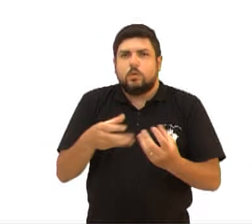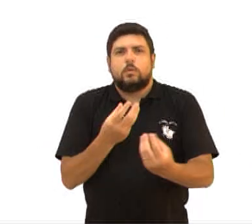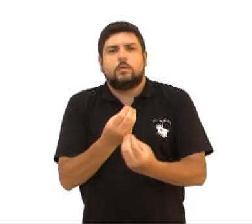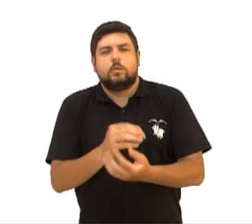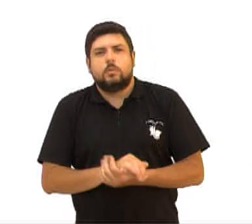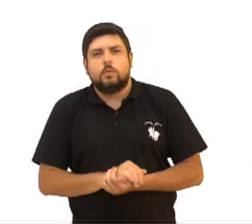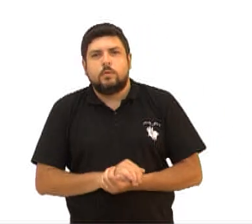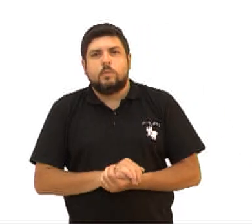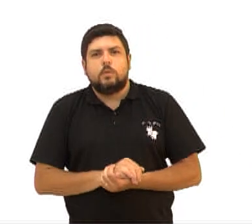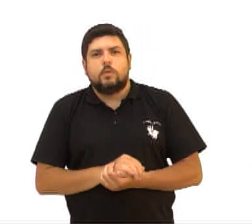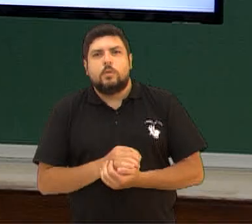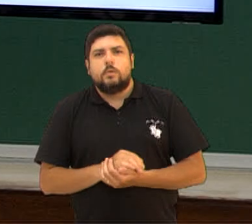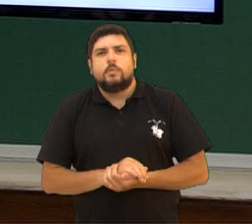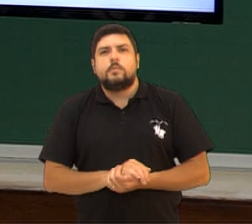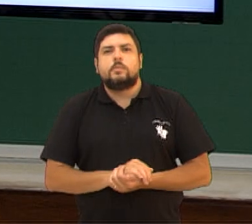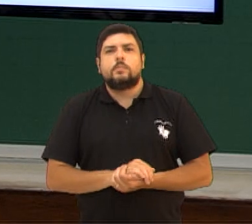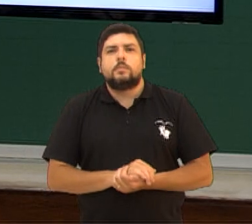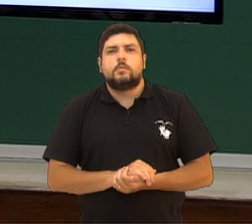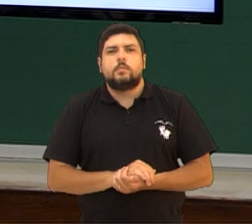que o Dasein, o ser aí, tem.